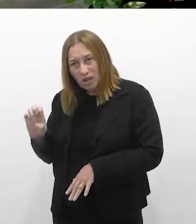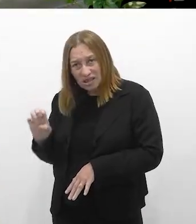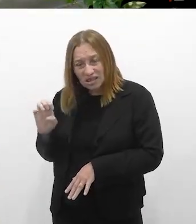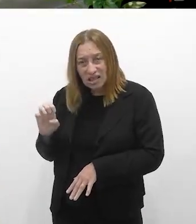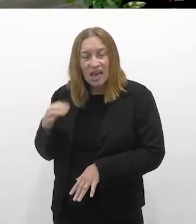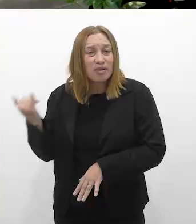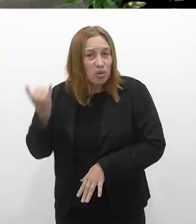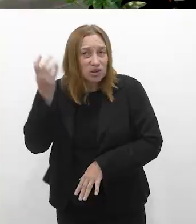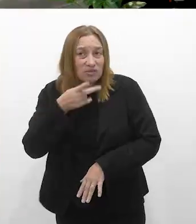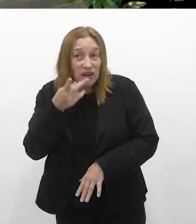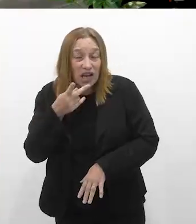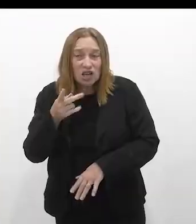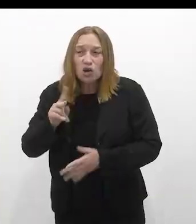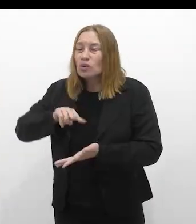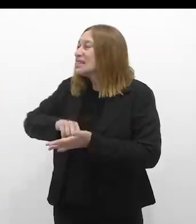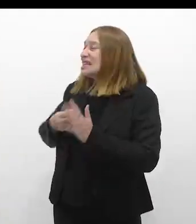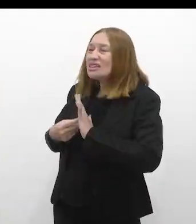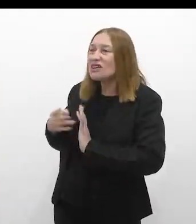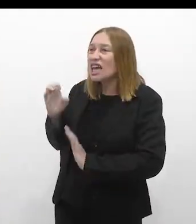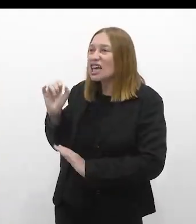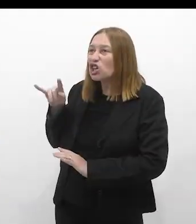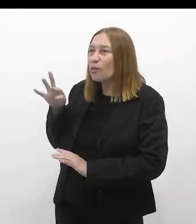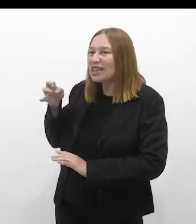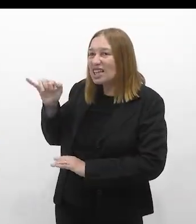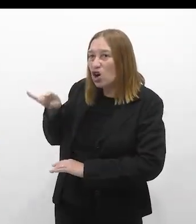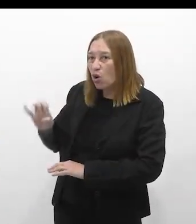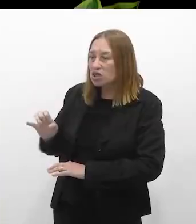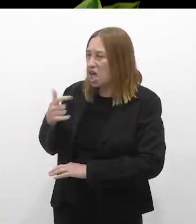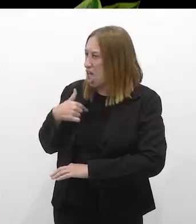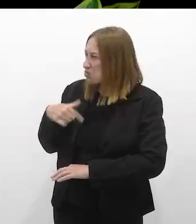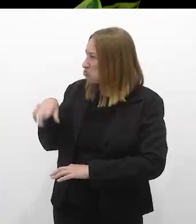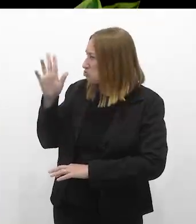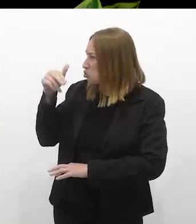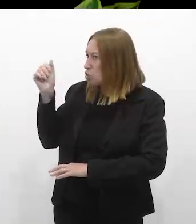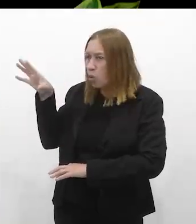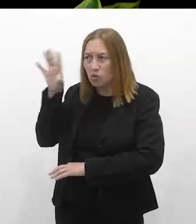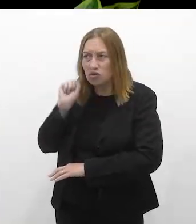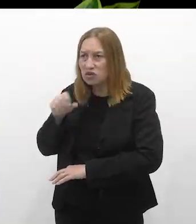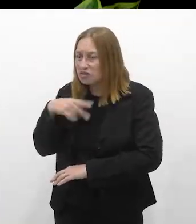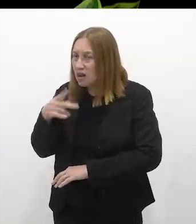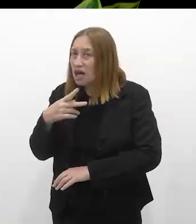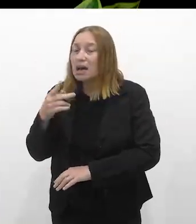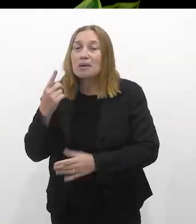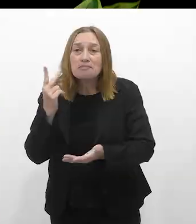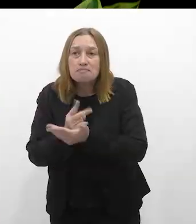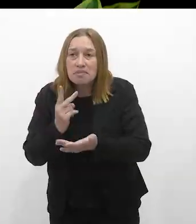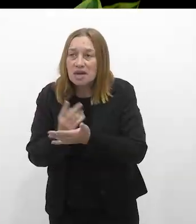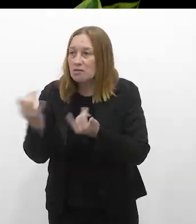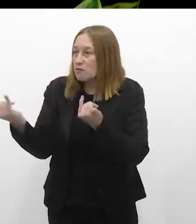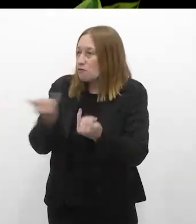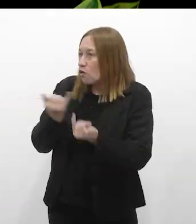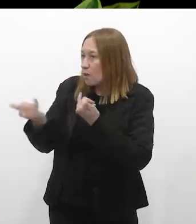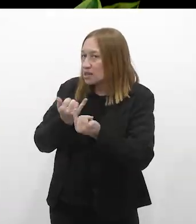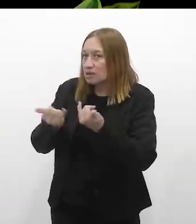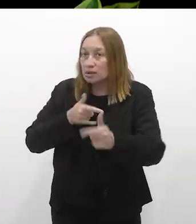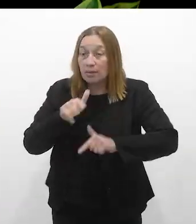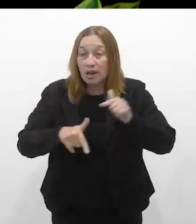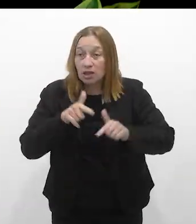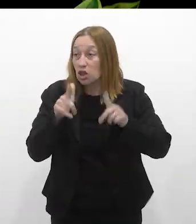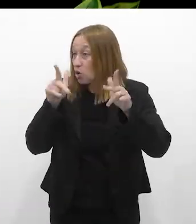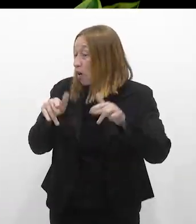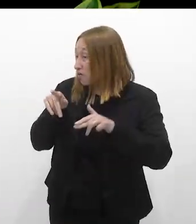vezes, o que é endometriose? Não, nunca tinha ouvido falar, mesmo trabalhando com informação, como